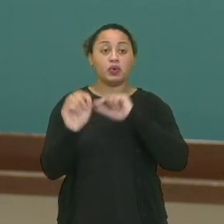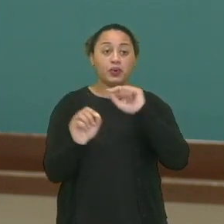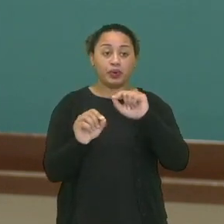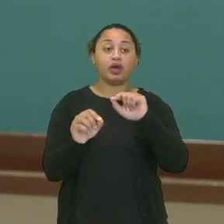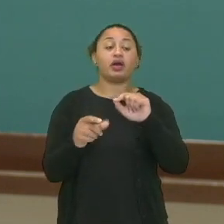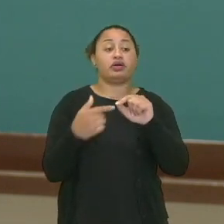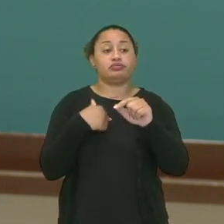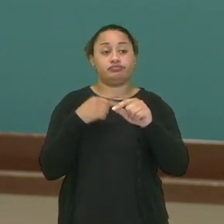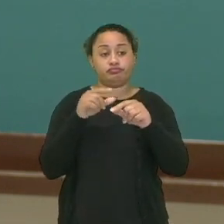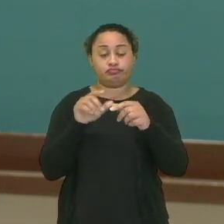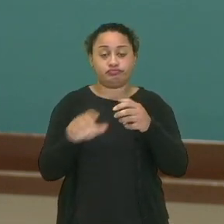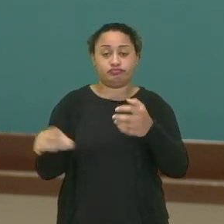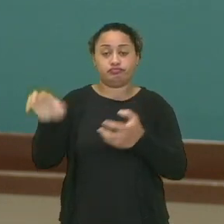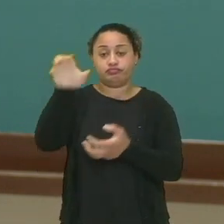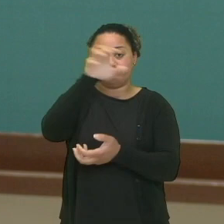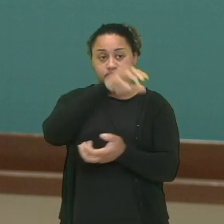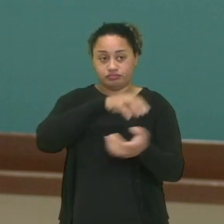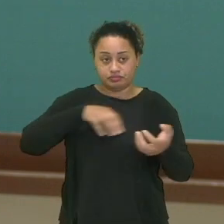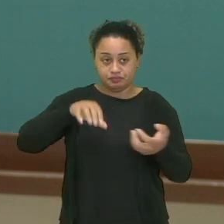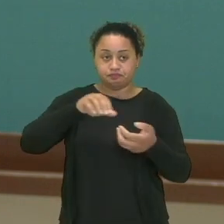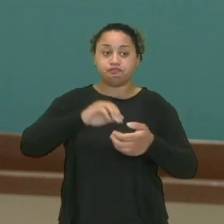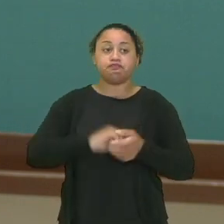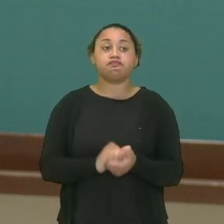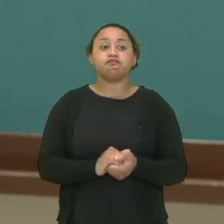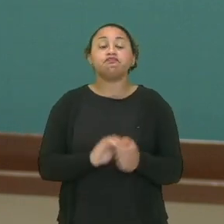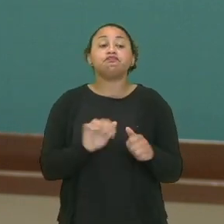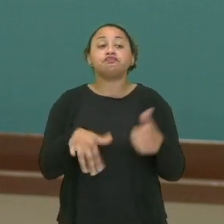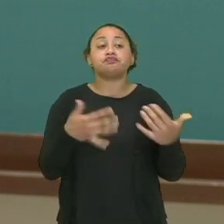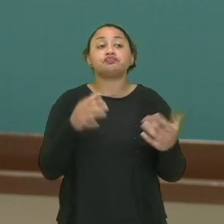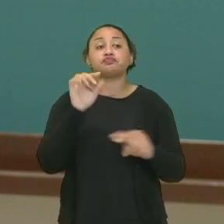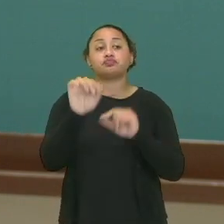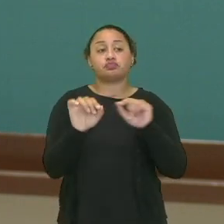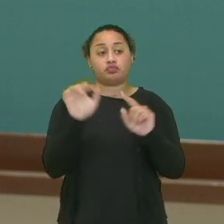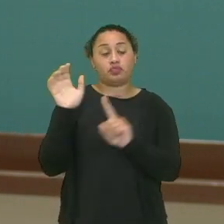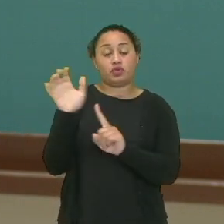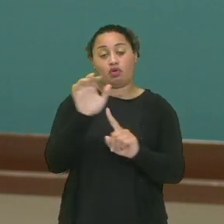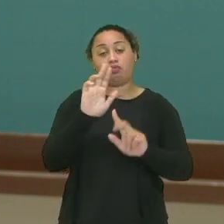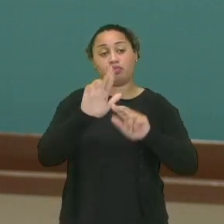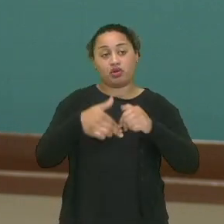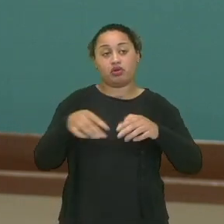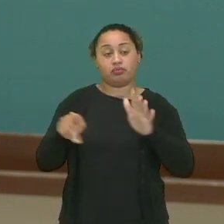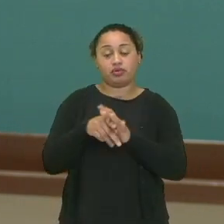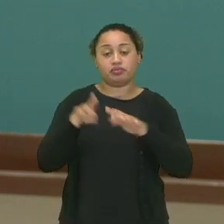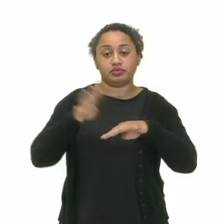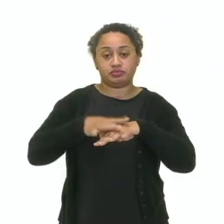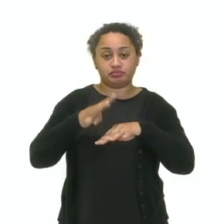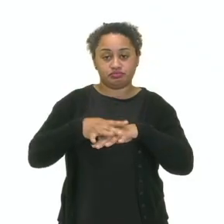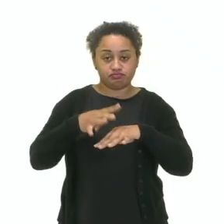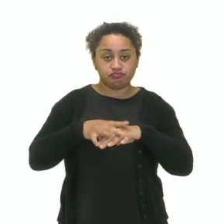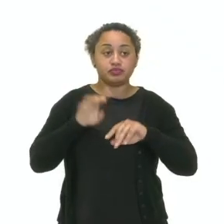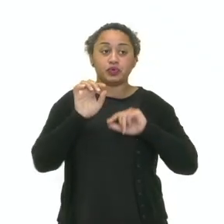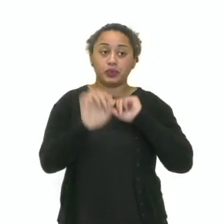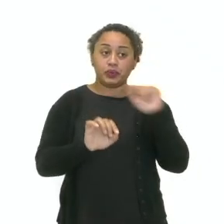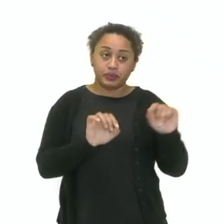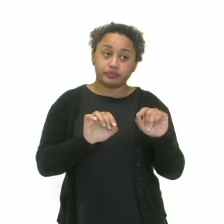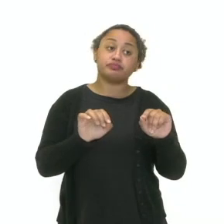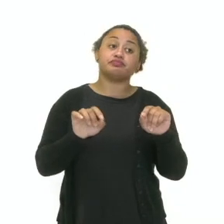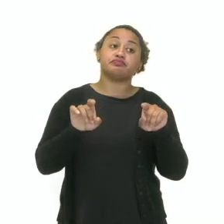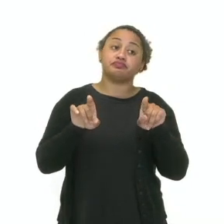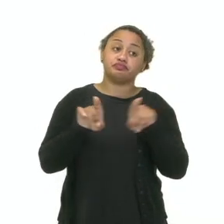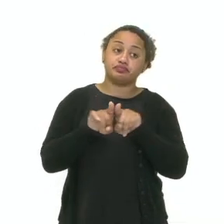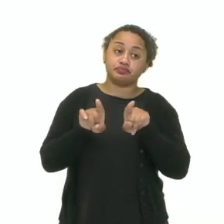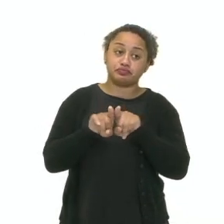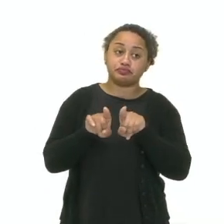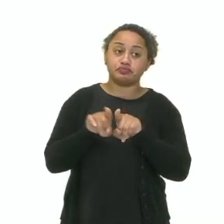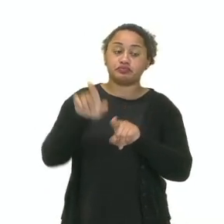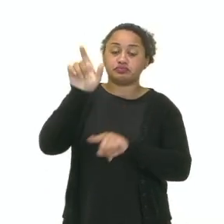dessa órbita circular, tá joia? Então, influenciado pela matemática da Babilônia, Hiparco, né,